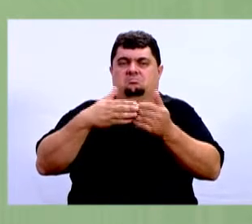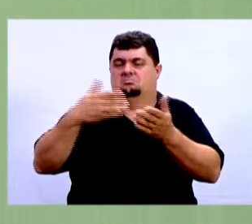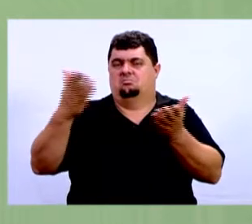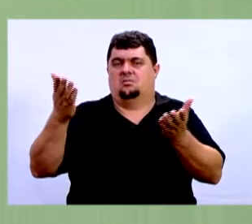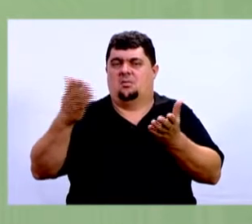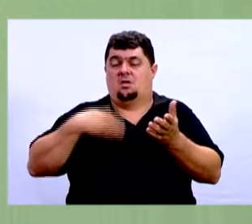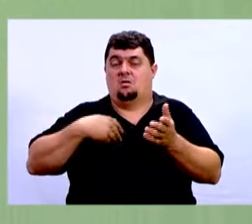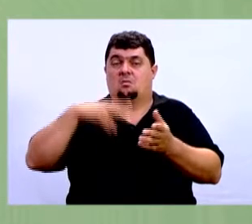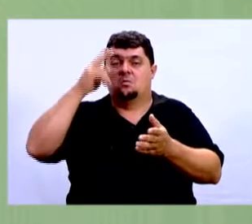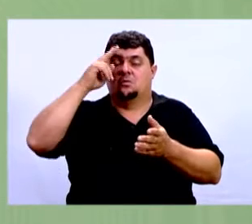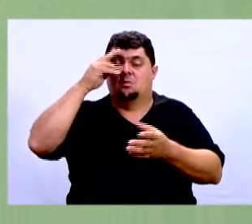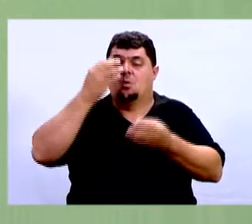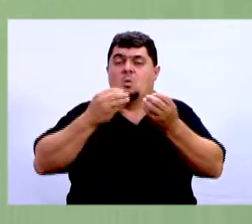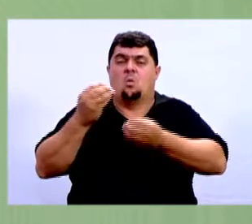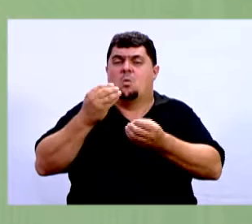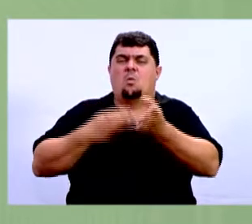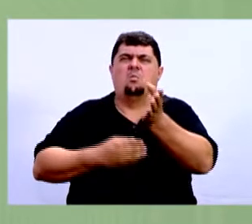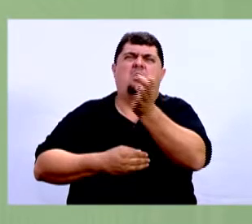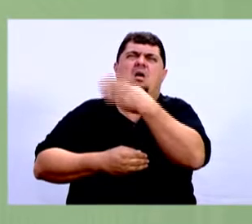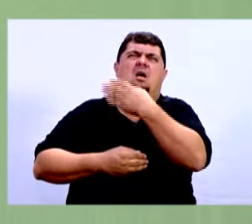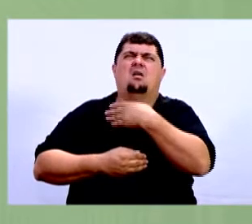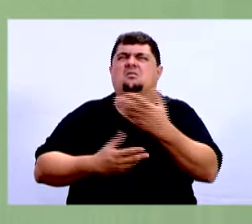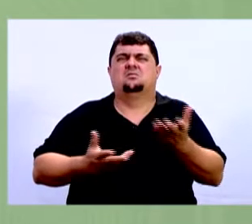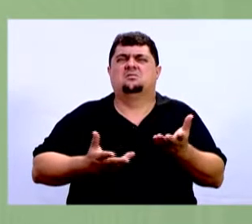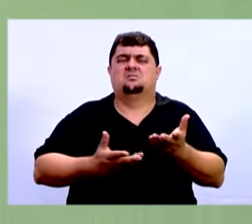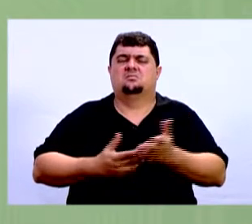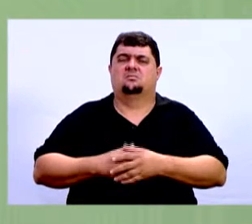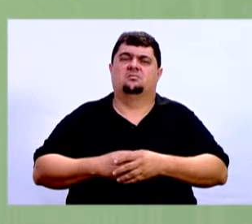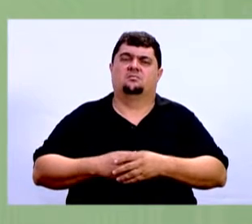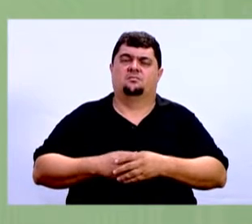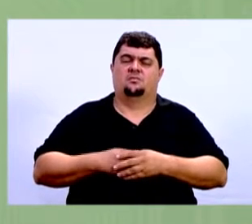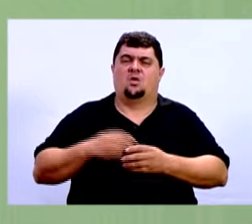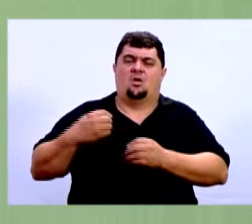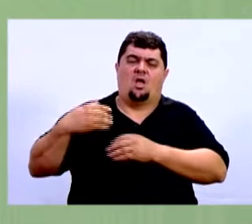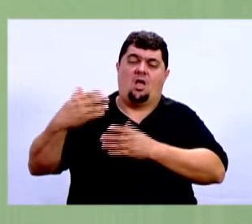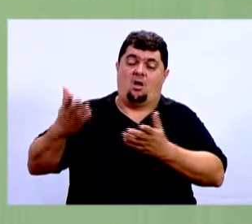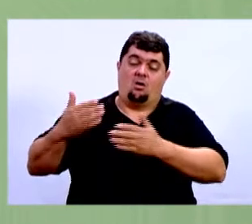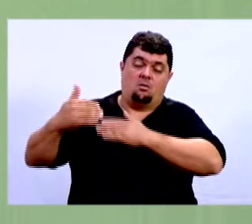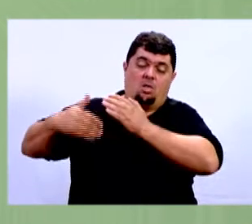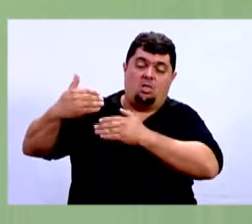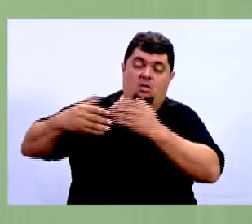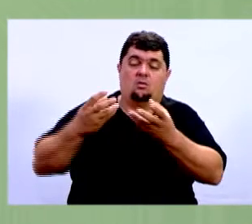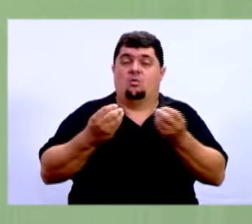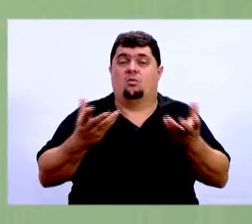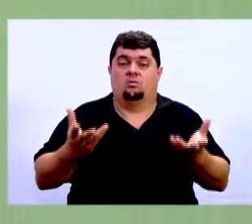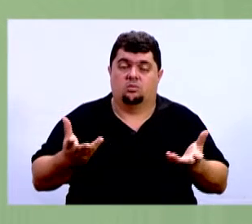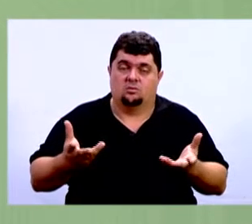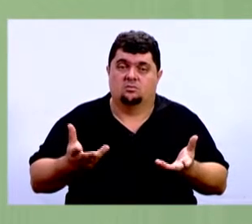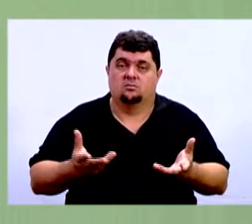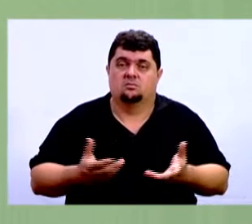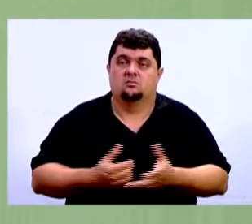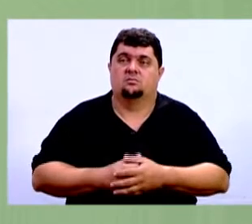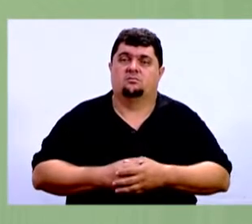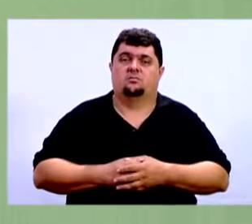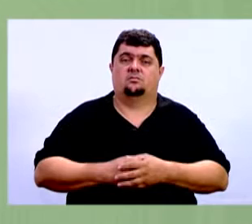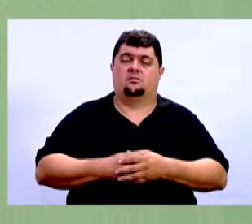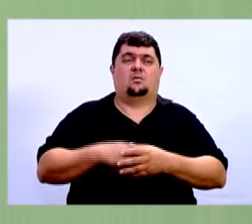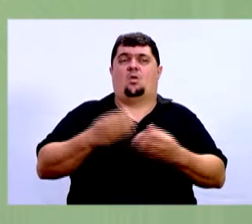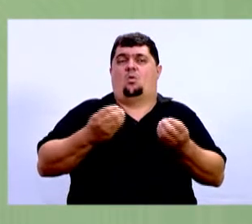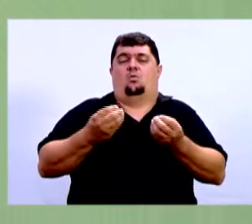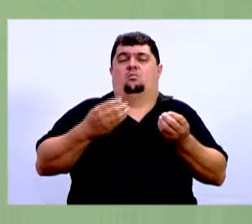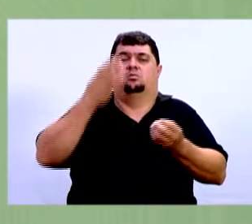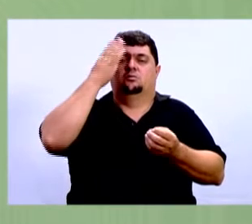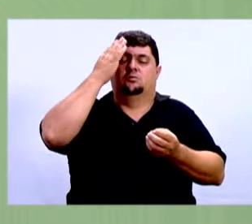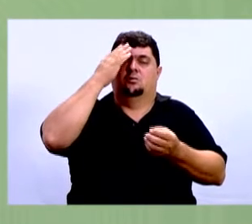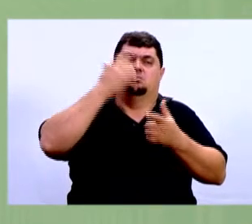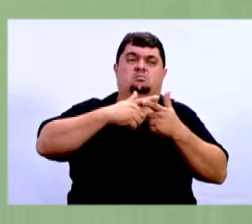pesquisa histórica, saber de que forma se deu a evolução desse estudo, ou dessa política, ou desse